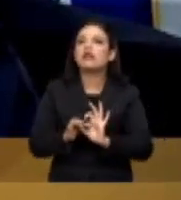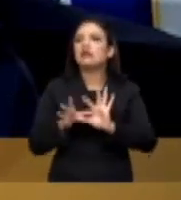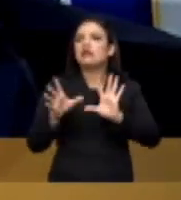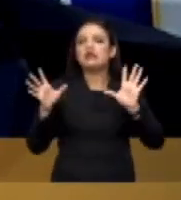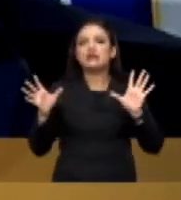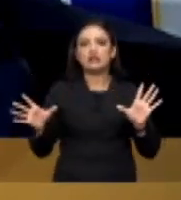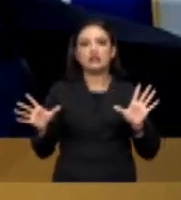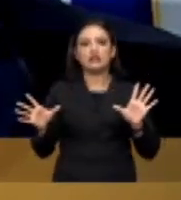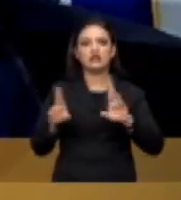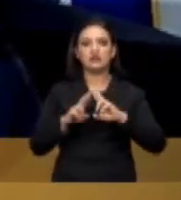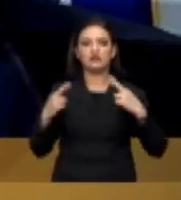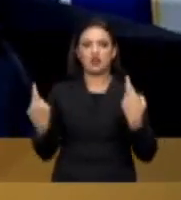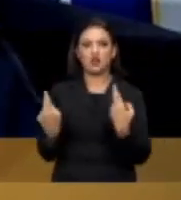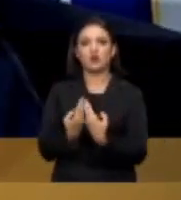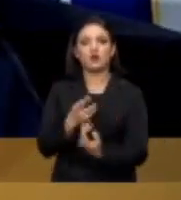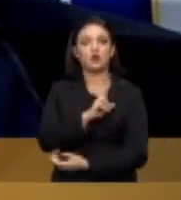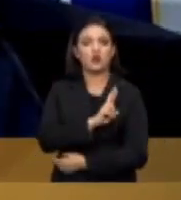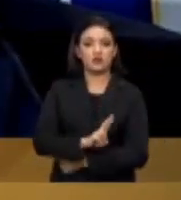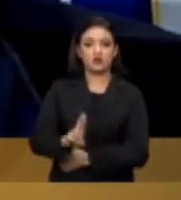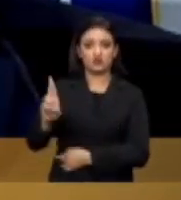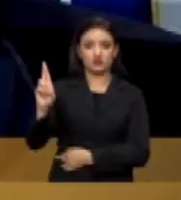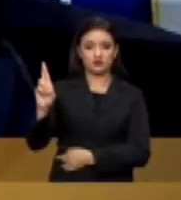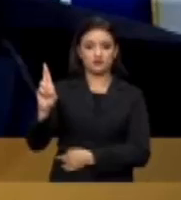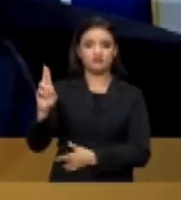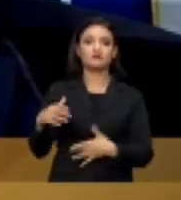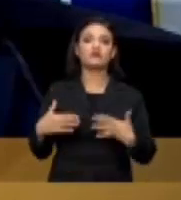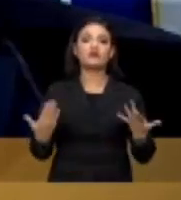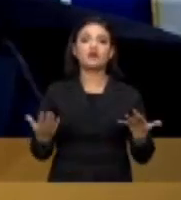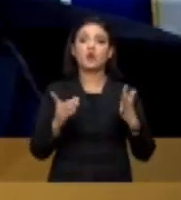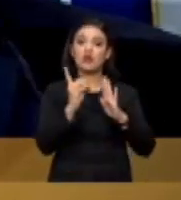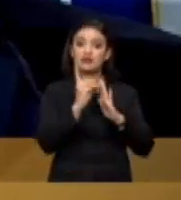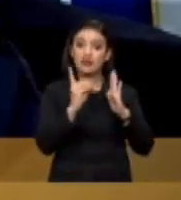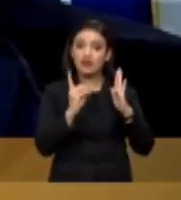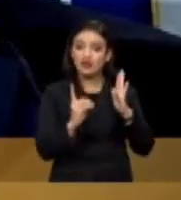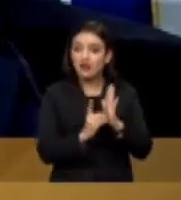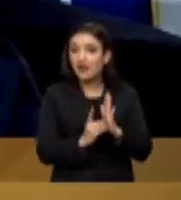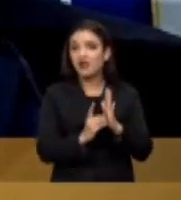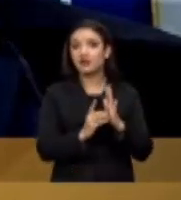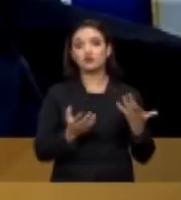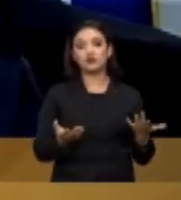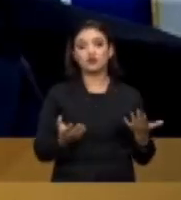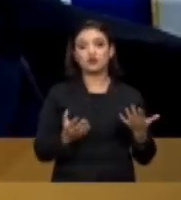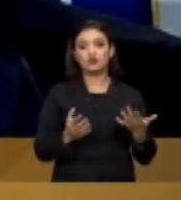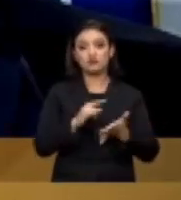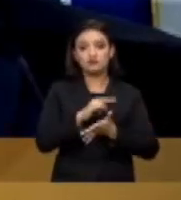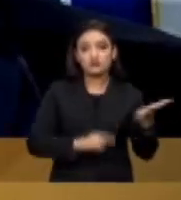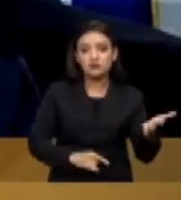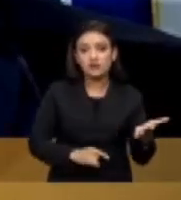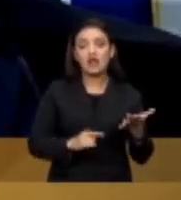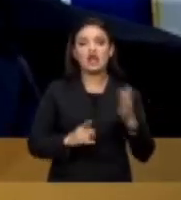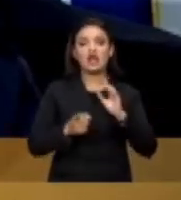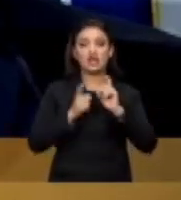religiosos. Dessa forma, decretos, como atos meramente atos